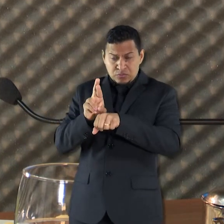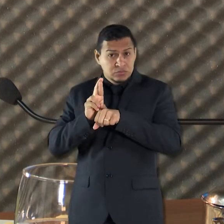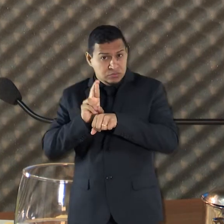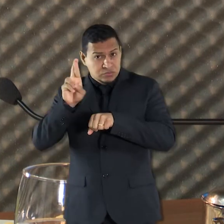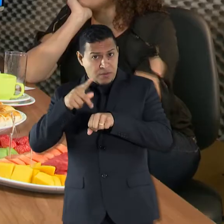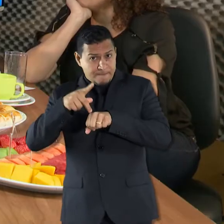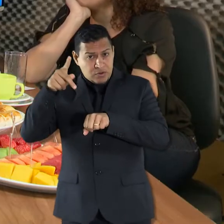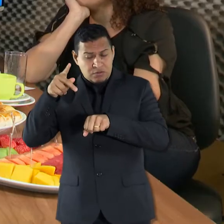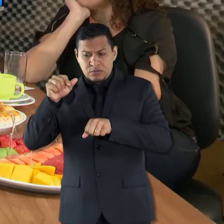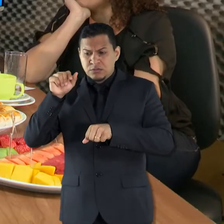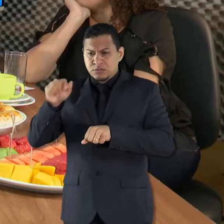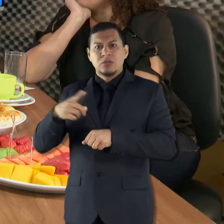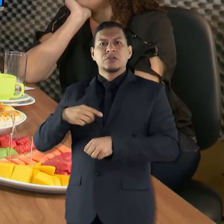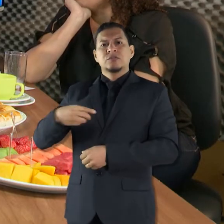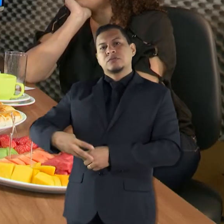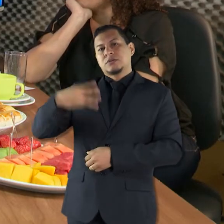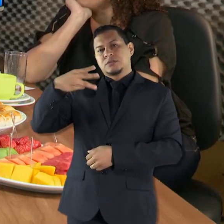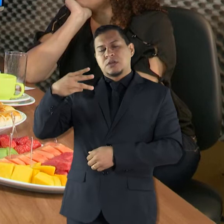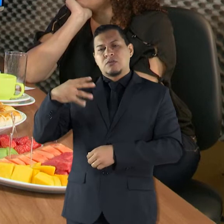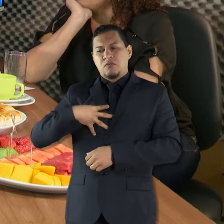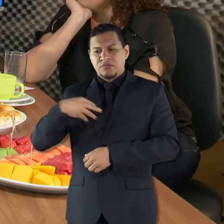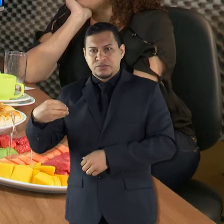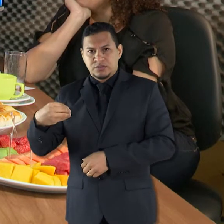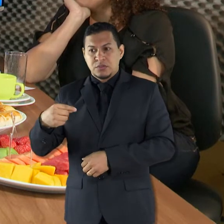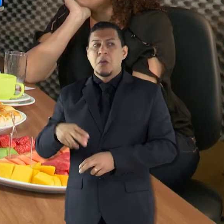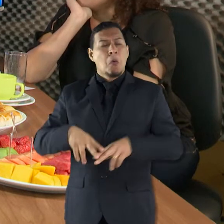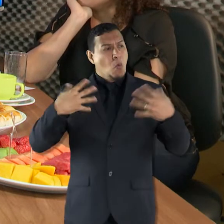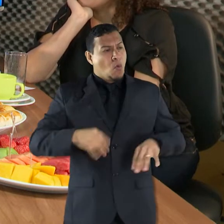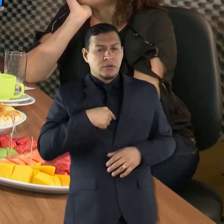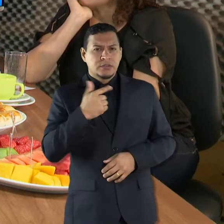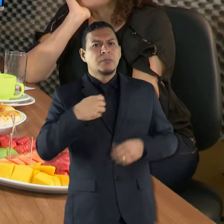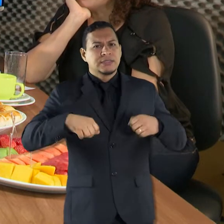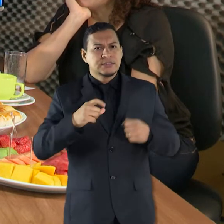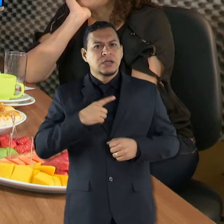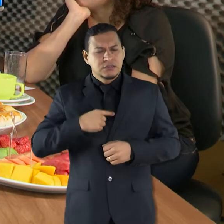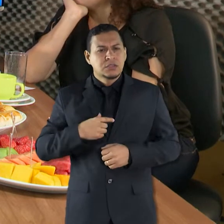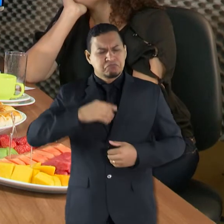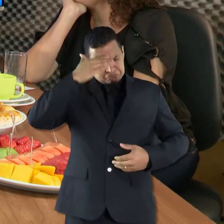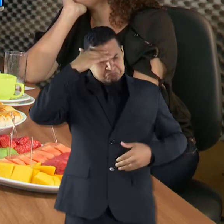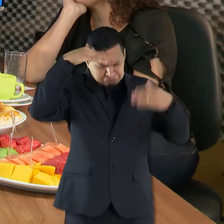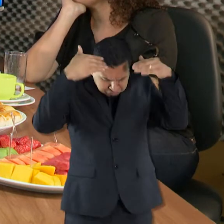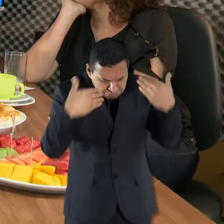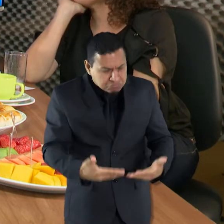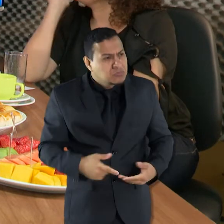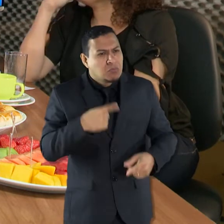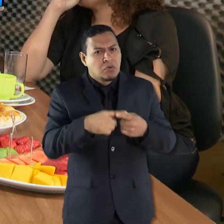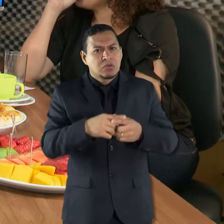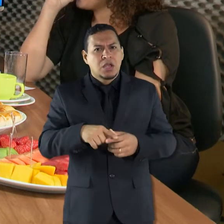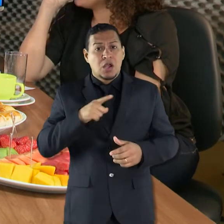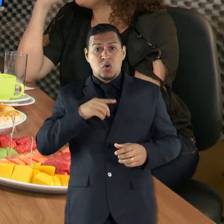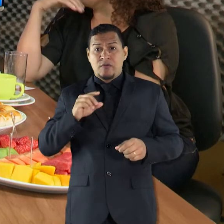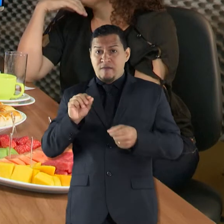junto. É bem demorado mesmo, né? Essa questão aí de doutorado, né? É por isso que a gente tem que tirar o chapéu para uma pessoa quando encara esse desafio de fazer